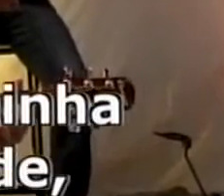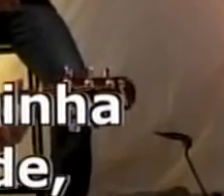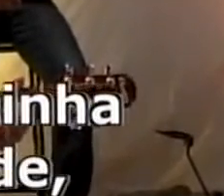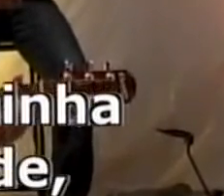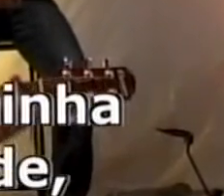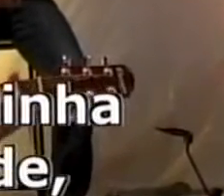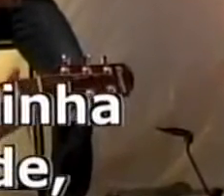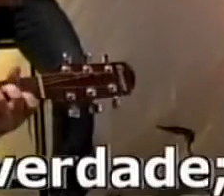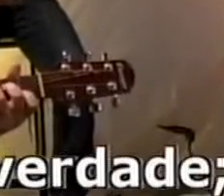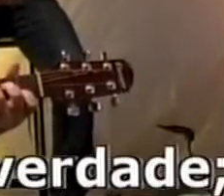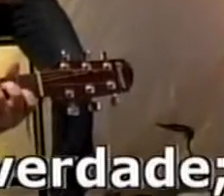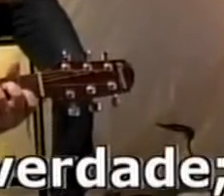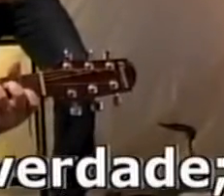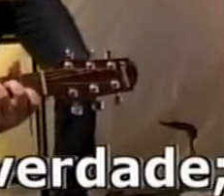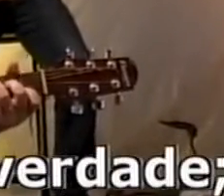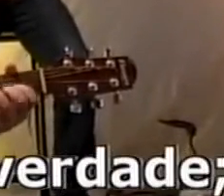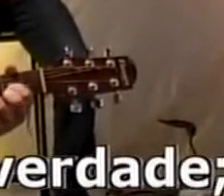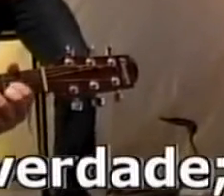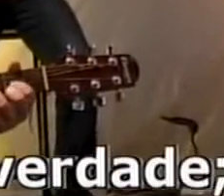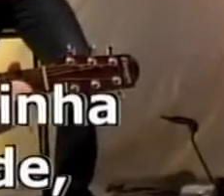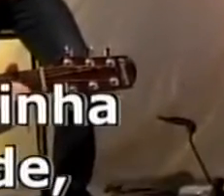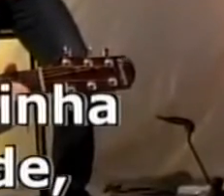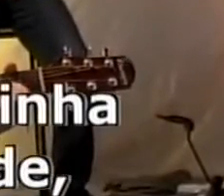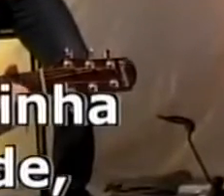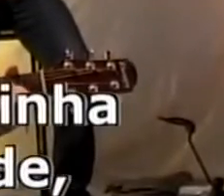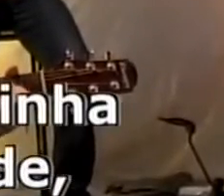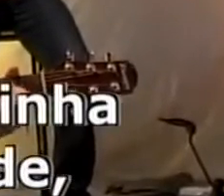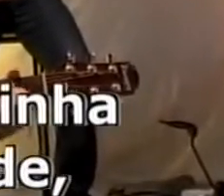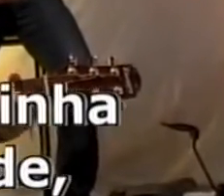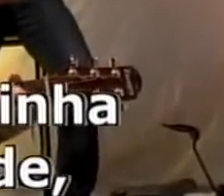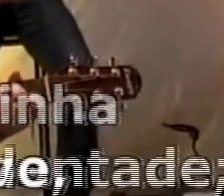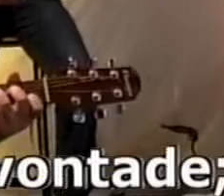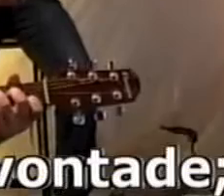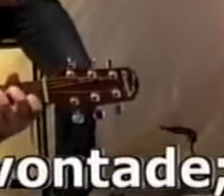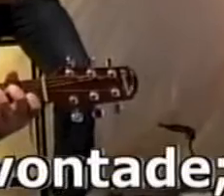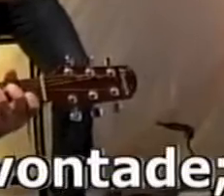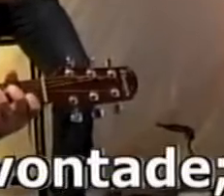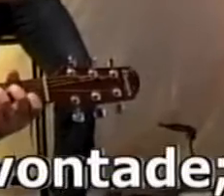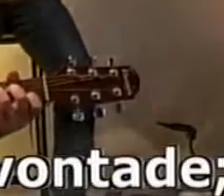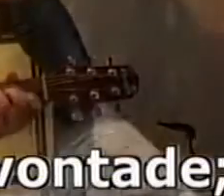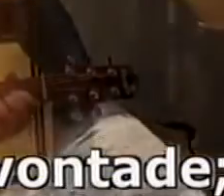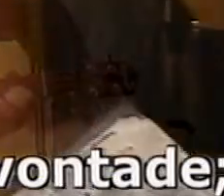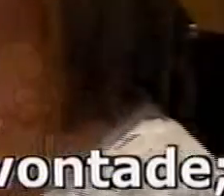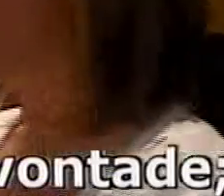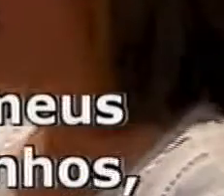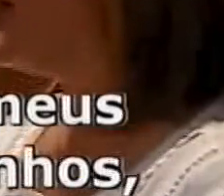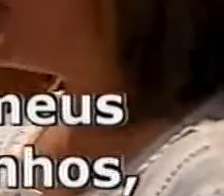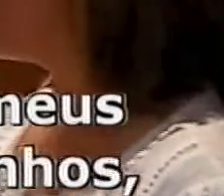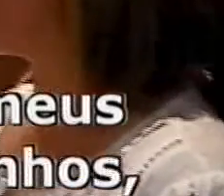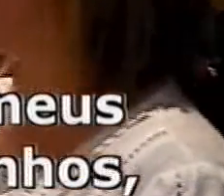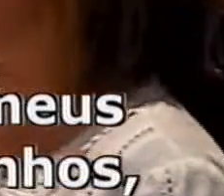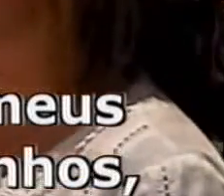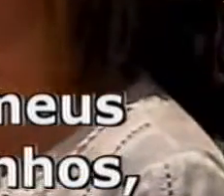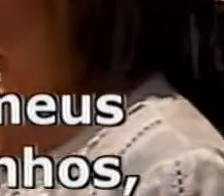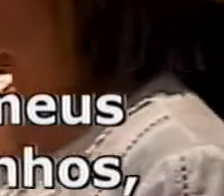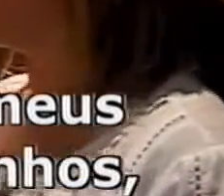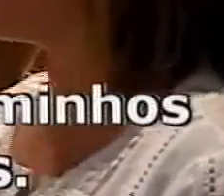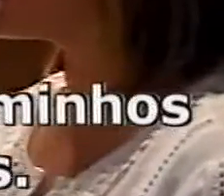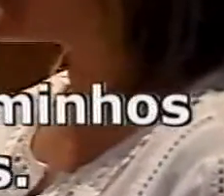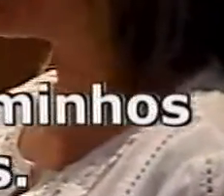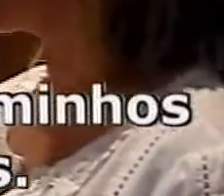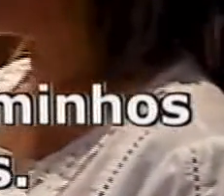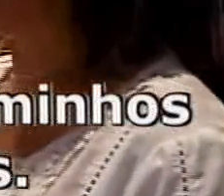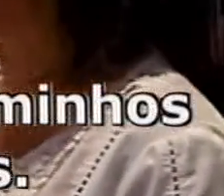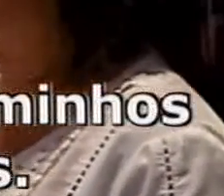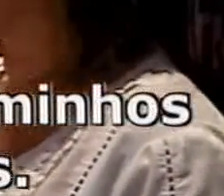a minha verdade, mas a tua verdade. Não a minha vontade, mas a tua vontade. Não os meus